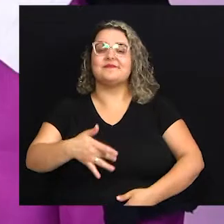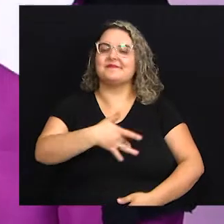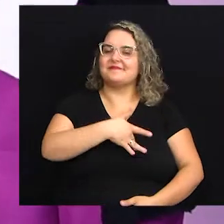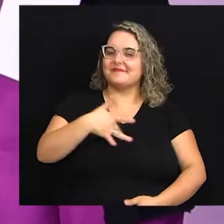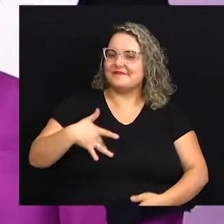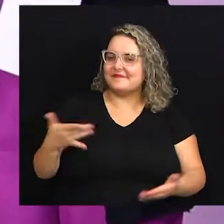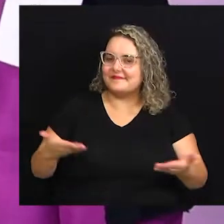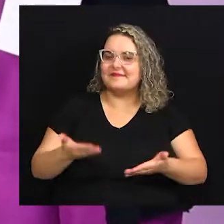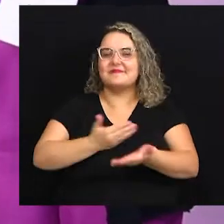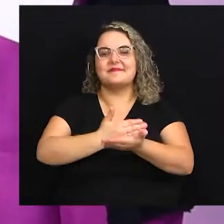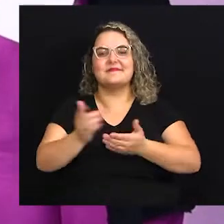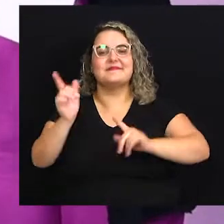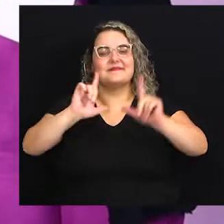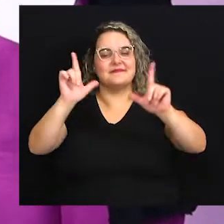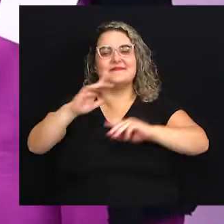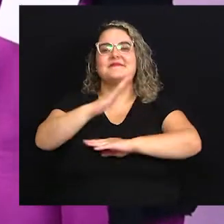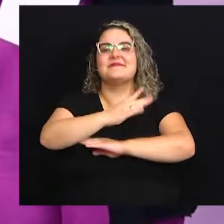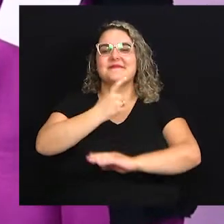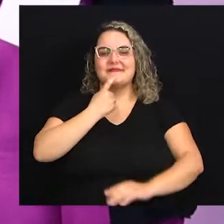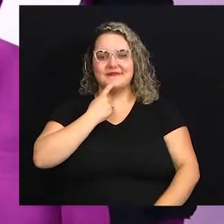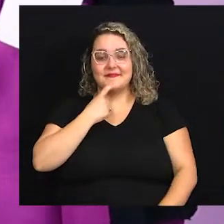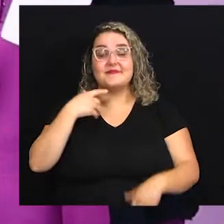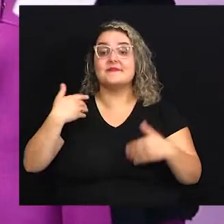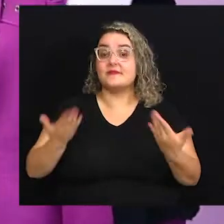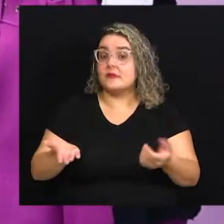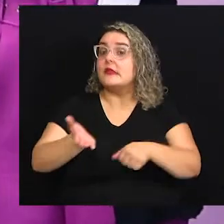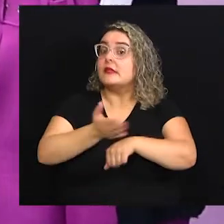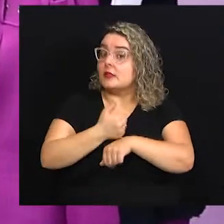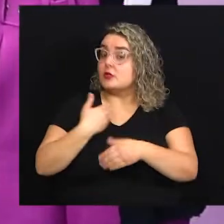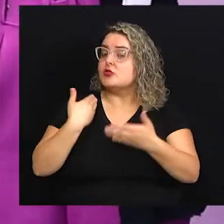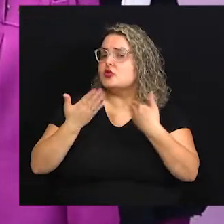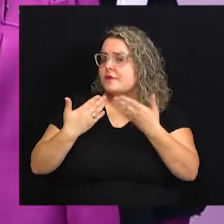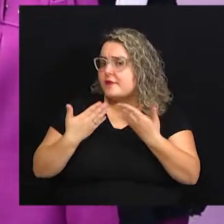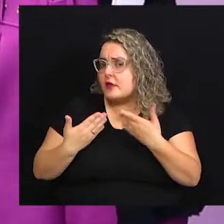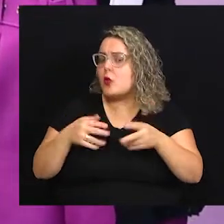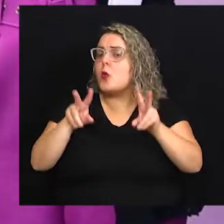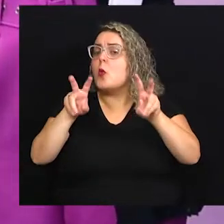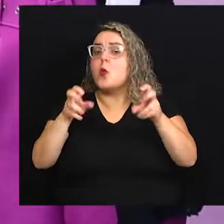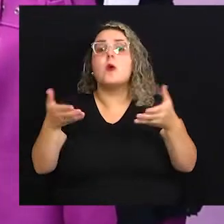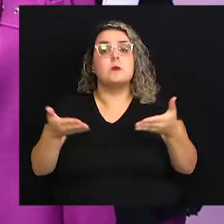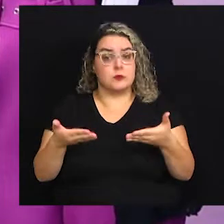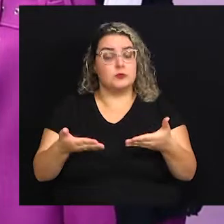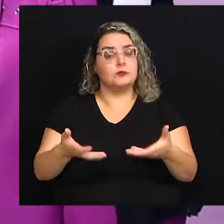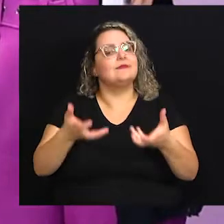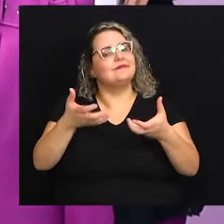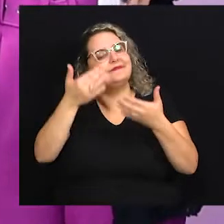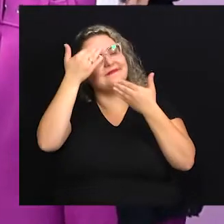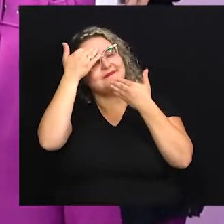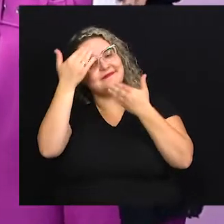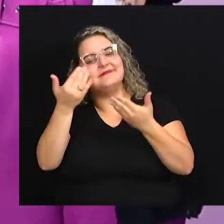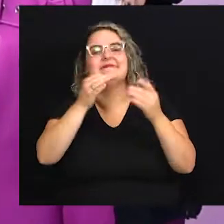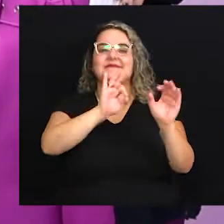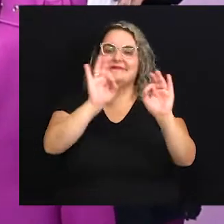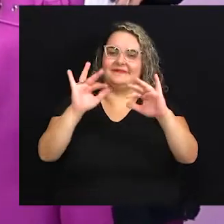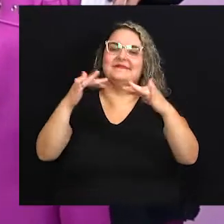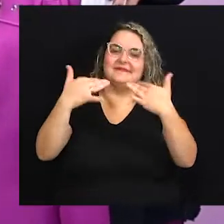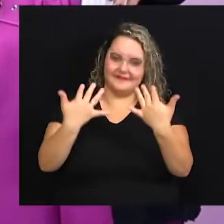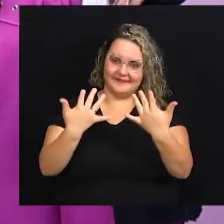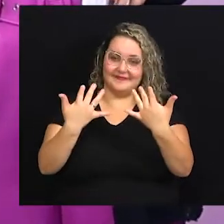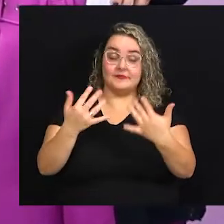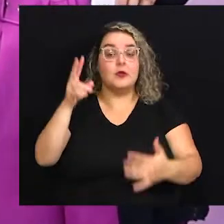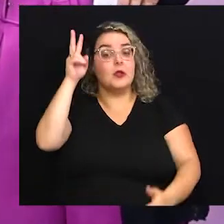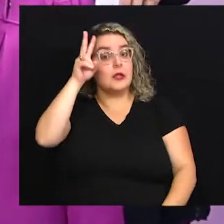Mais um Saúde agora começando aqui pela tela da TV Câmara Campinas. E antes de falar qual vai ser o tema de hoje, eu quero agradecer a sua companhia